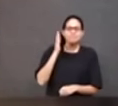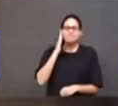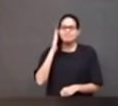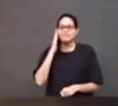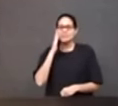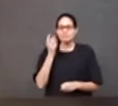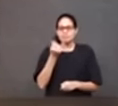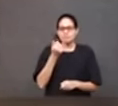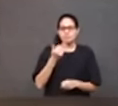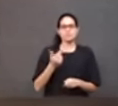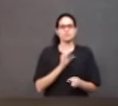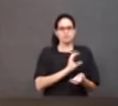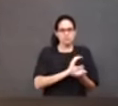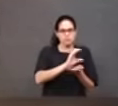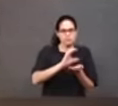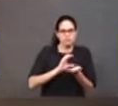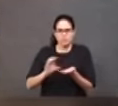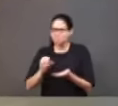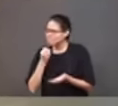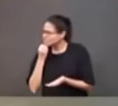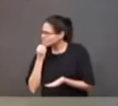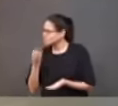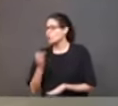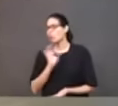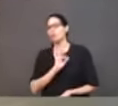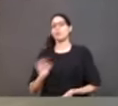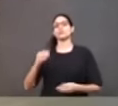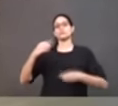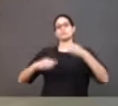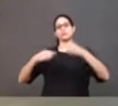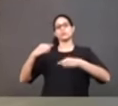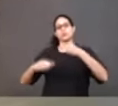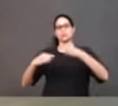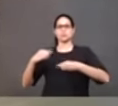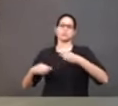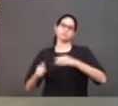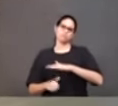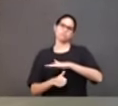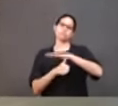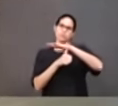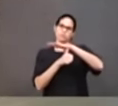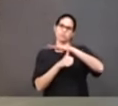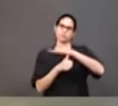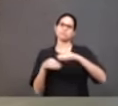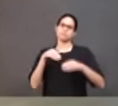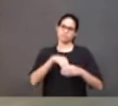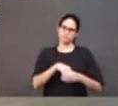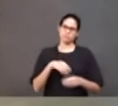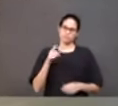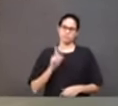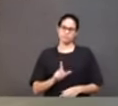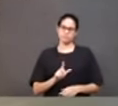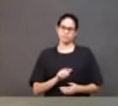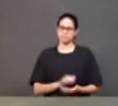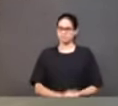é uma medida, uma ótima discussão para a próxima... Professor Walder, um minuto. Eu concordo